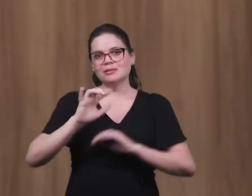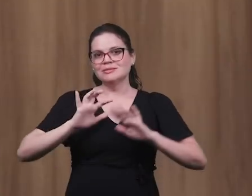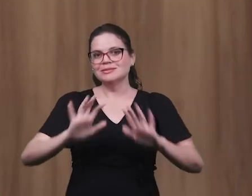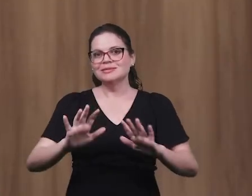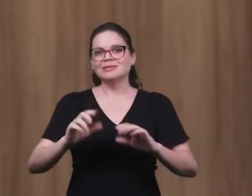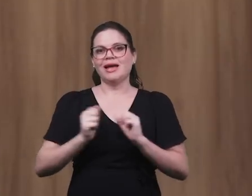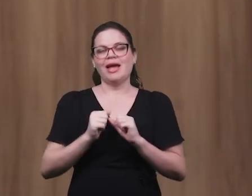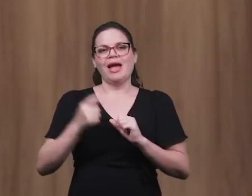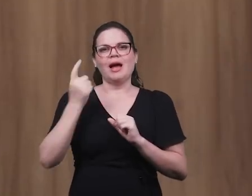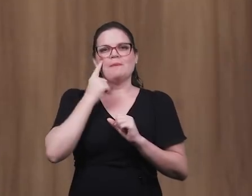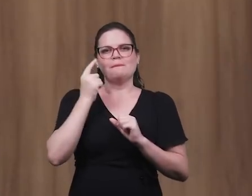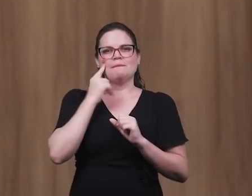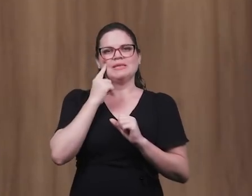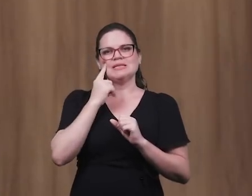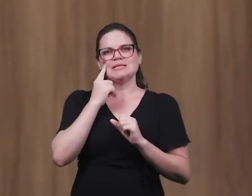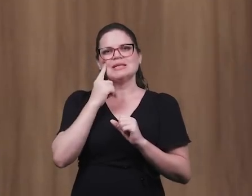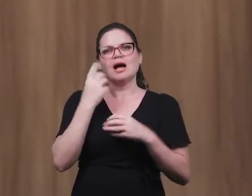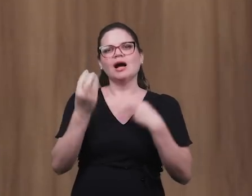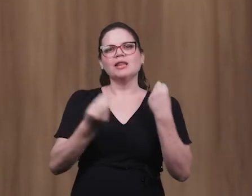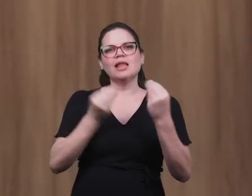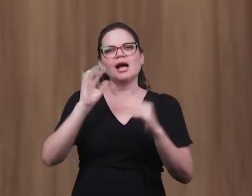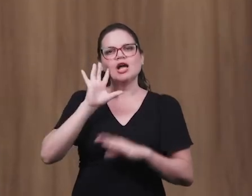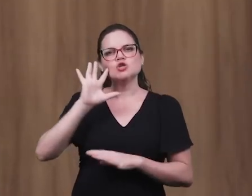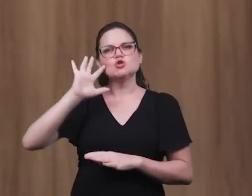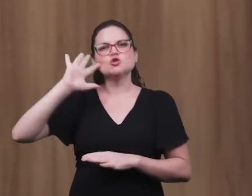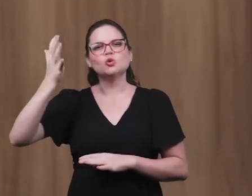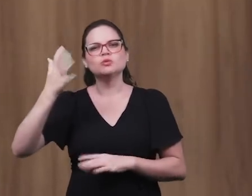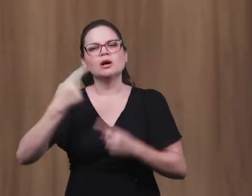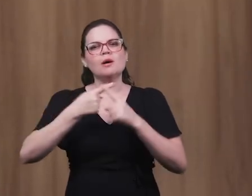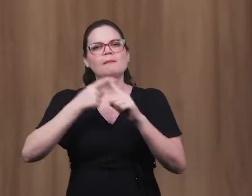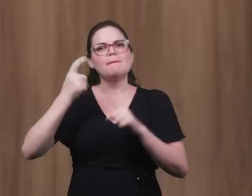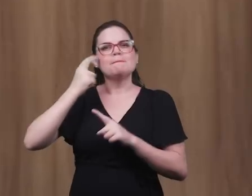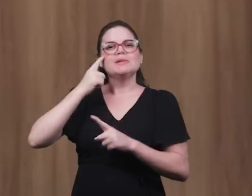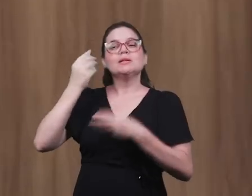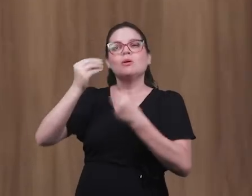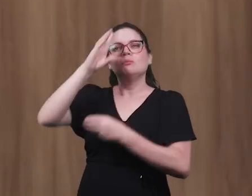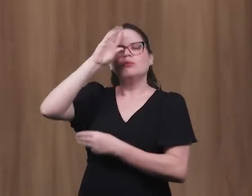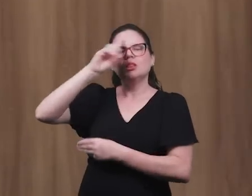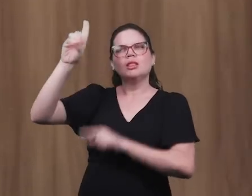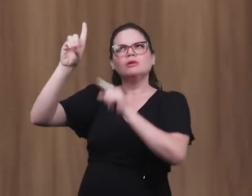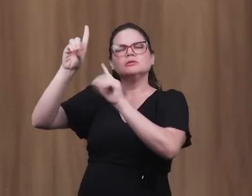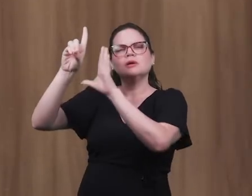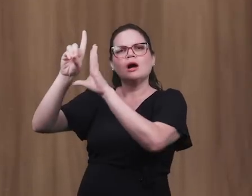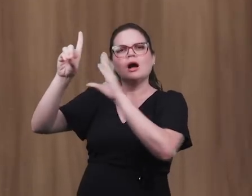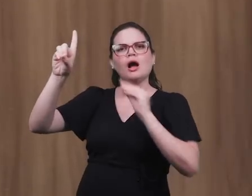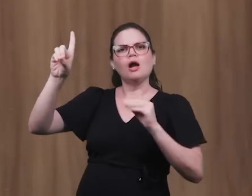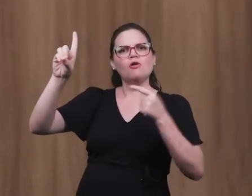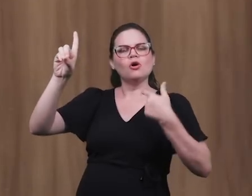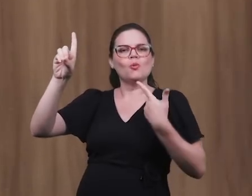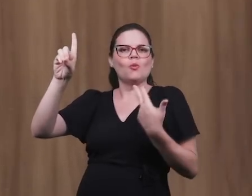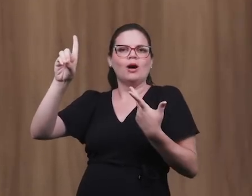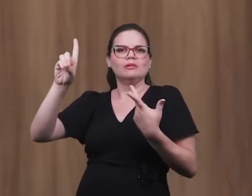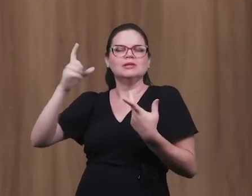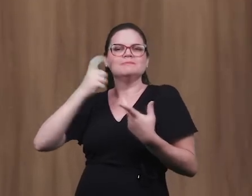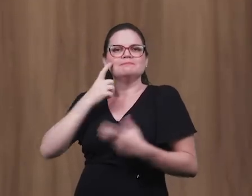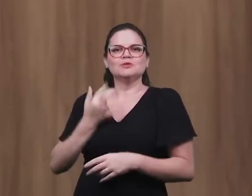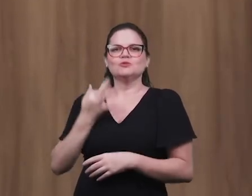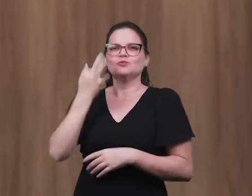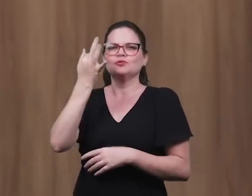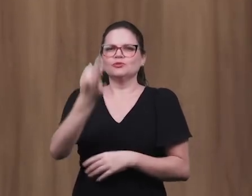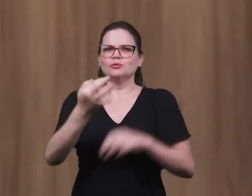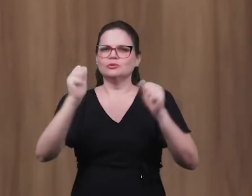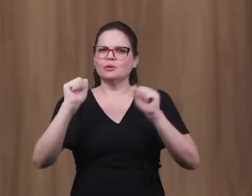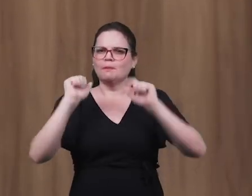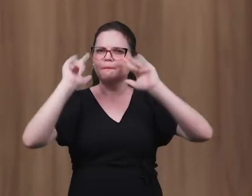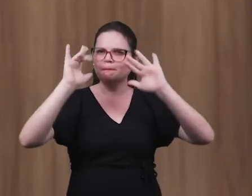para a vida com os olhos de Deus, para você desfrutar de um futuro que Deus tem preparado para você com